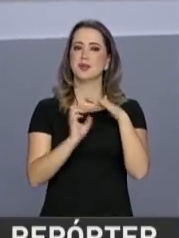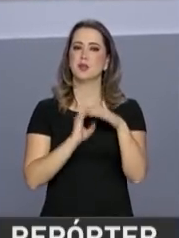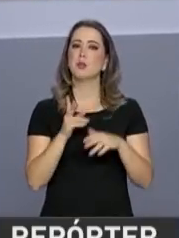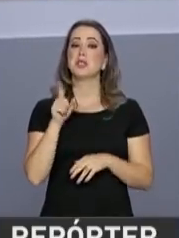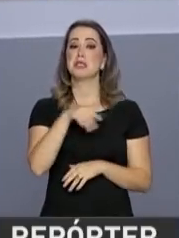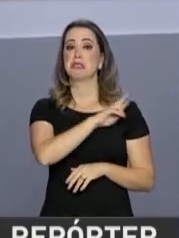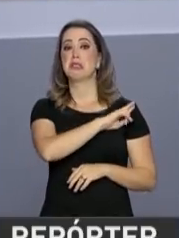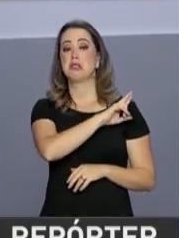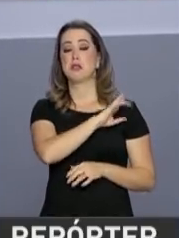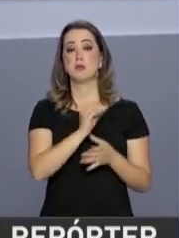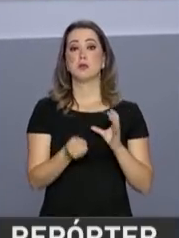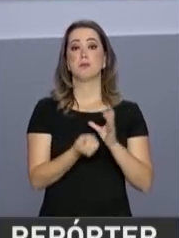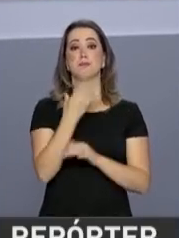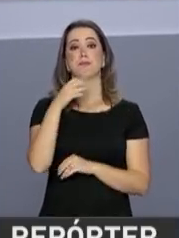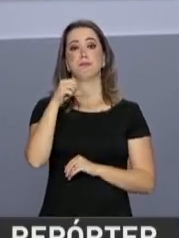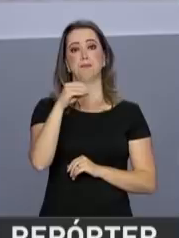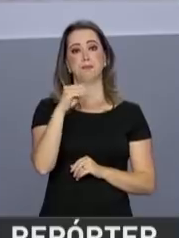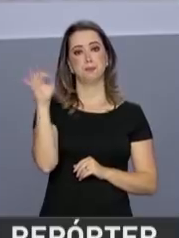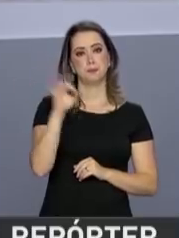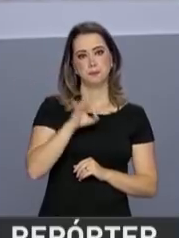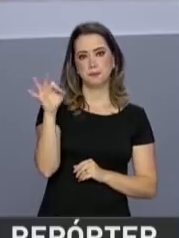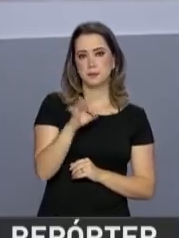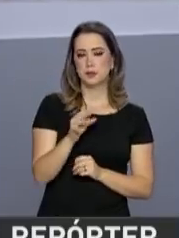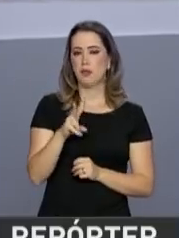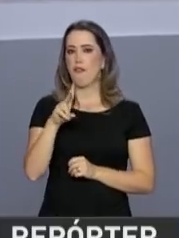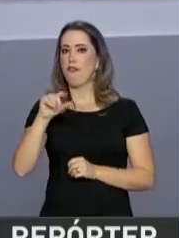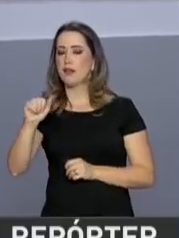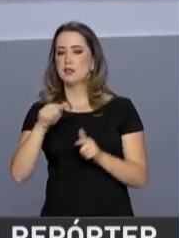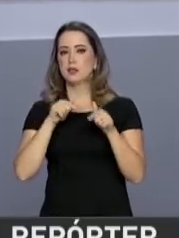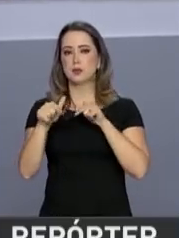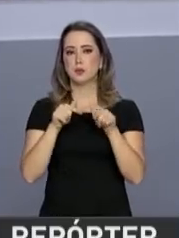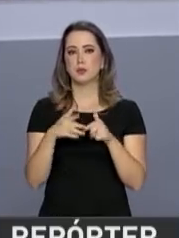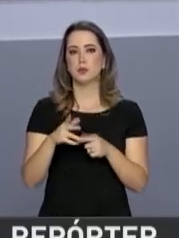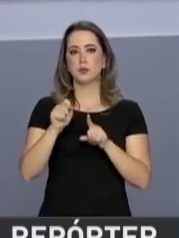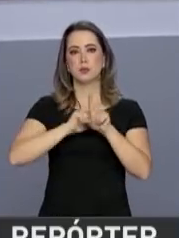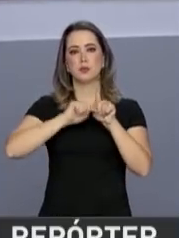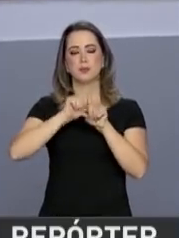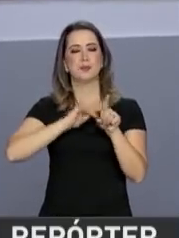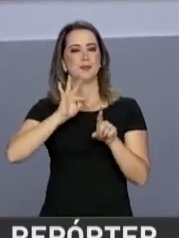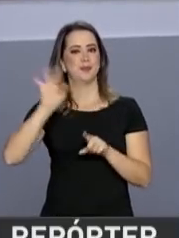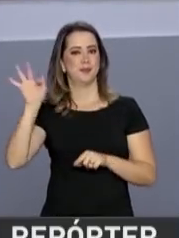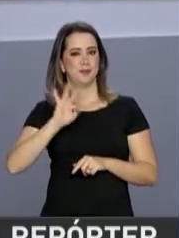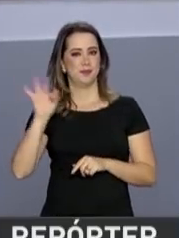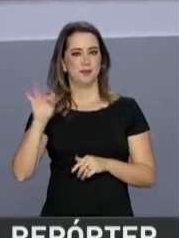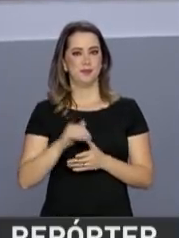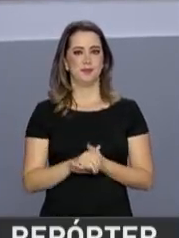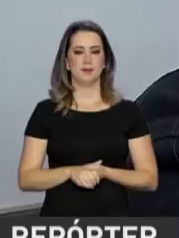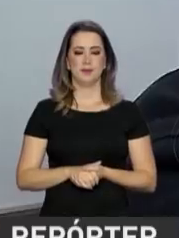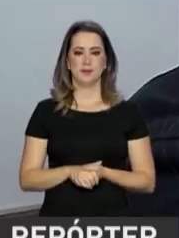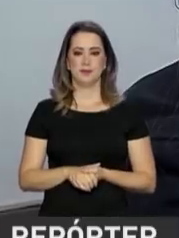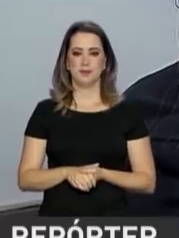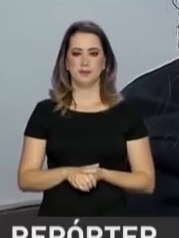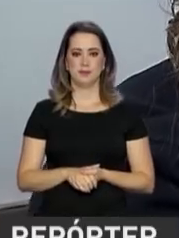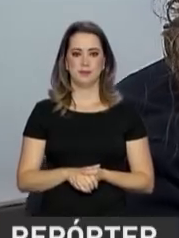responsáveis pela geração de mais de 90% das vagas de emprego no mês de fevereiro